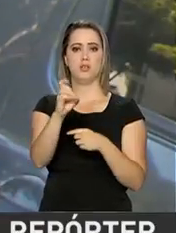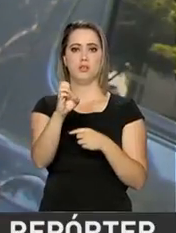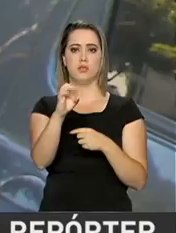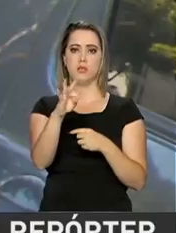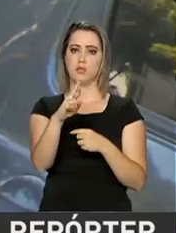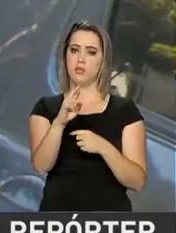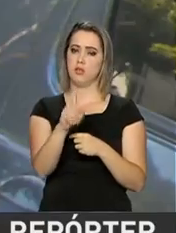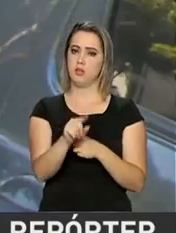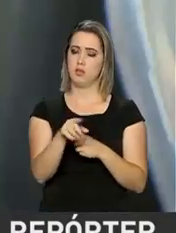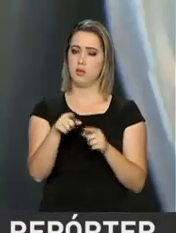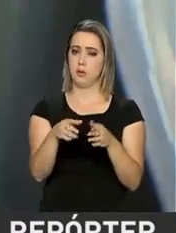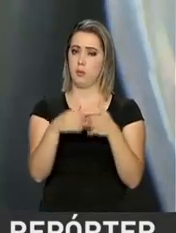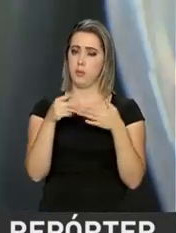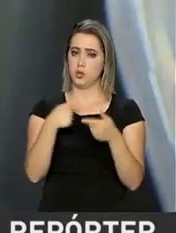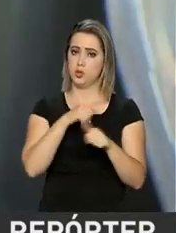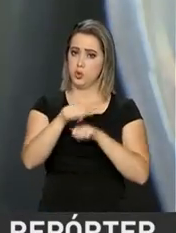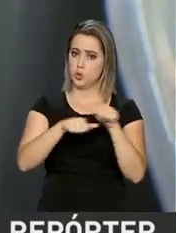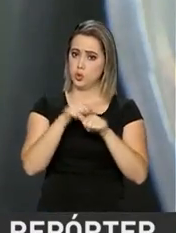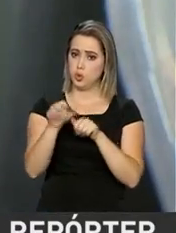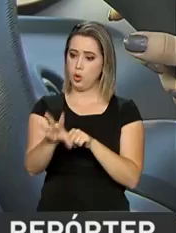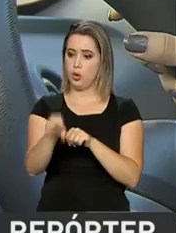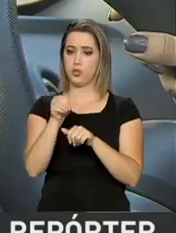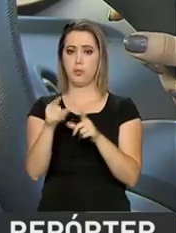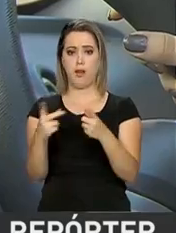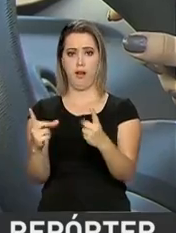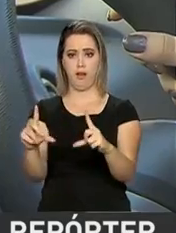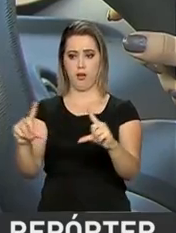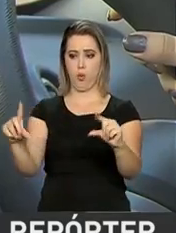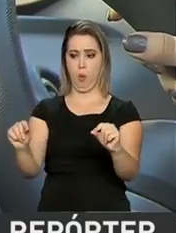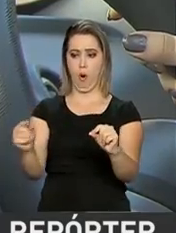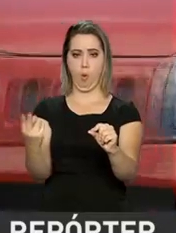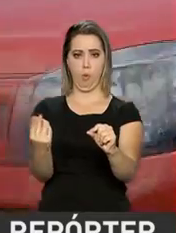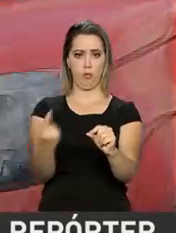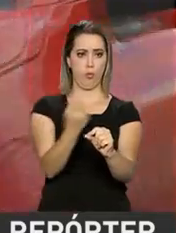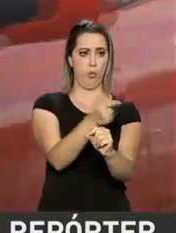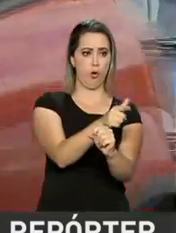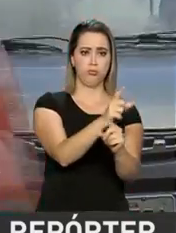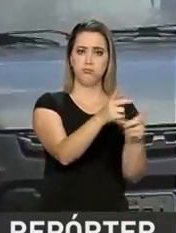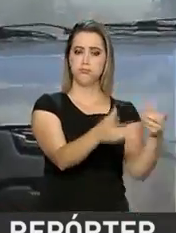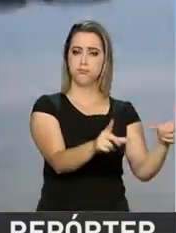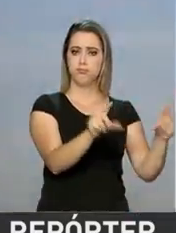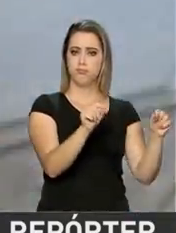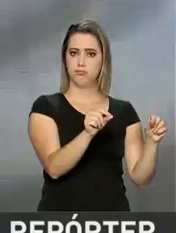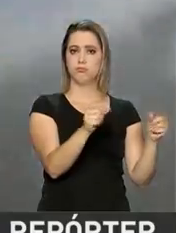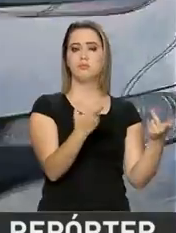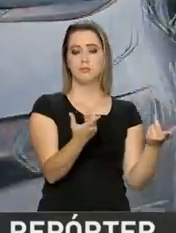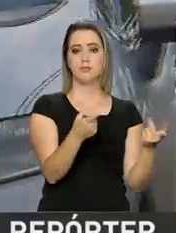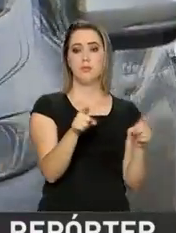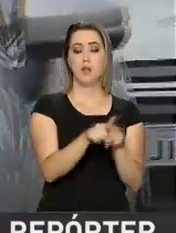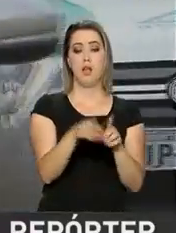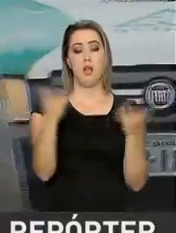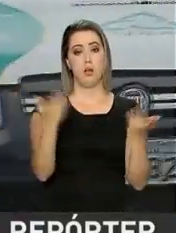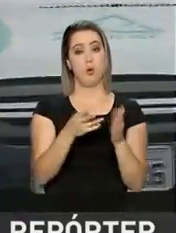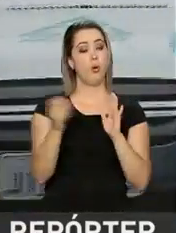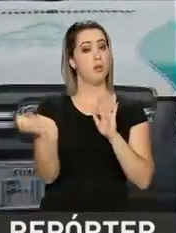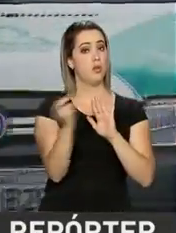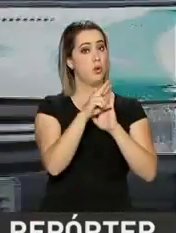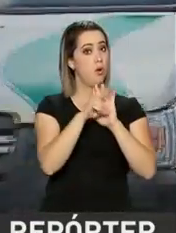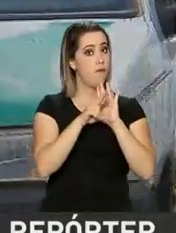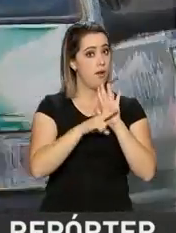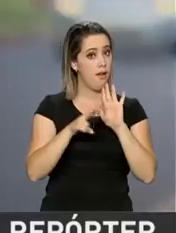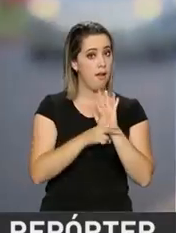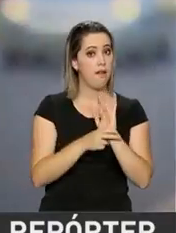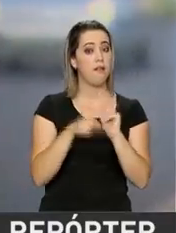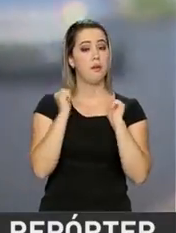com a troca de placa mas para resolver transtornos como de mona lisa o conselho nacional de trânsito acaba de publicar uma